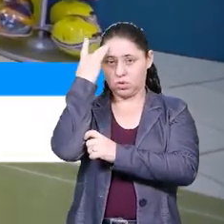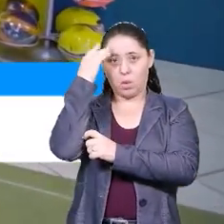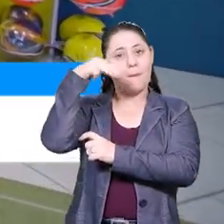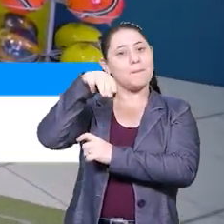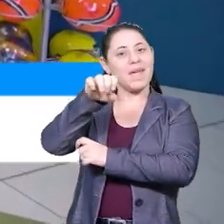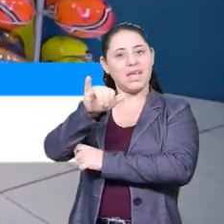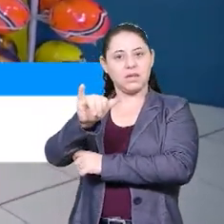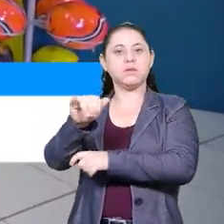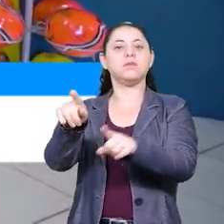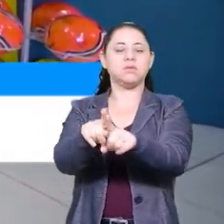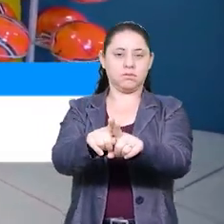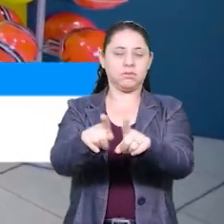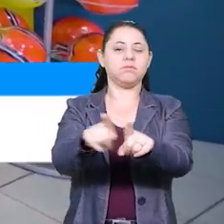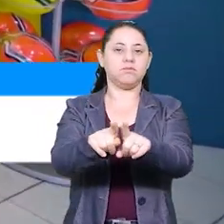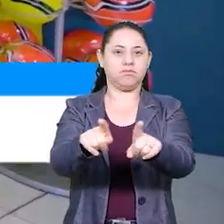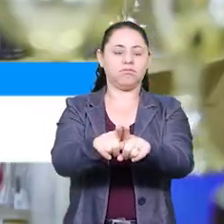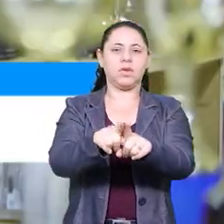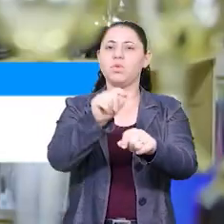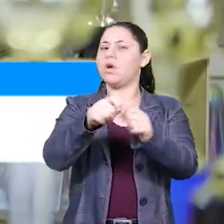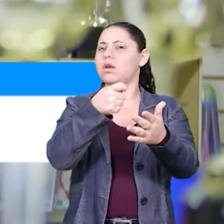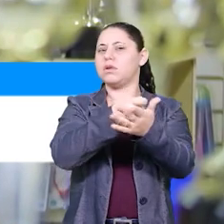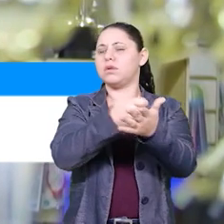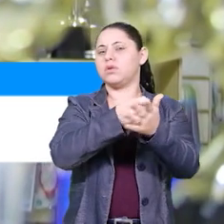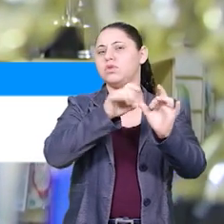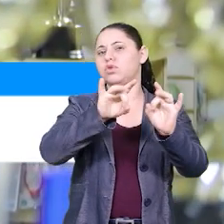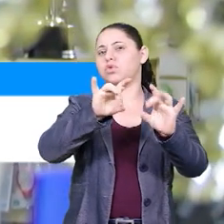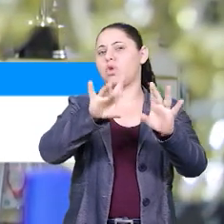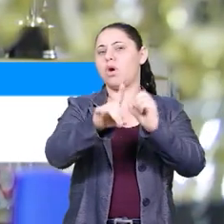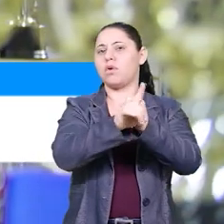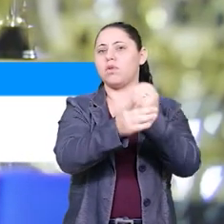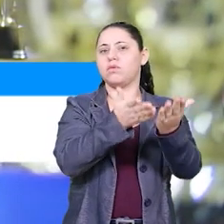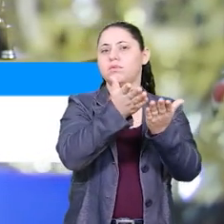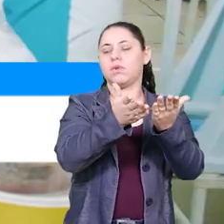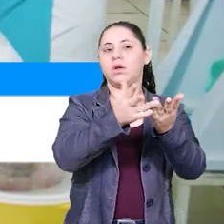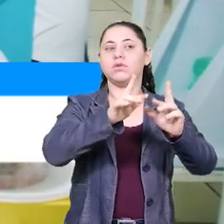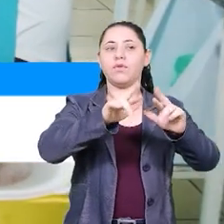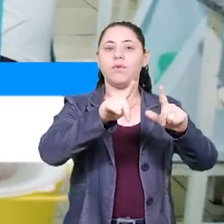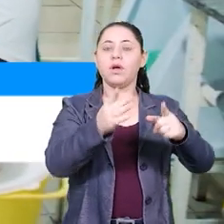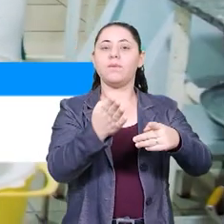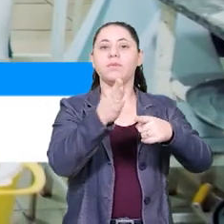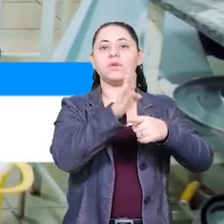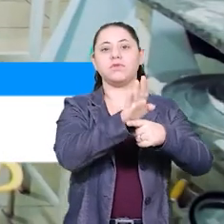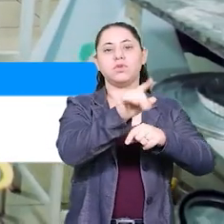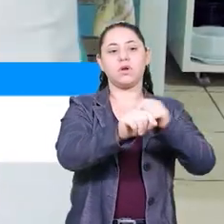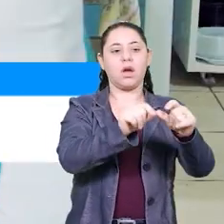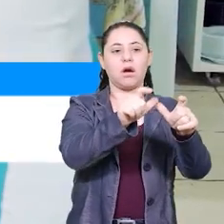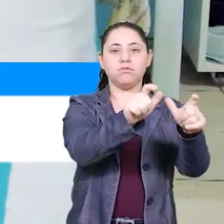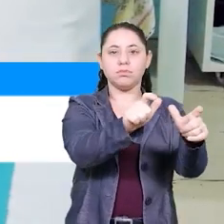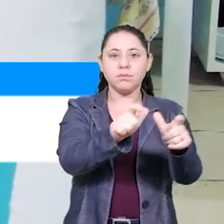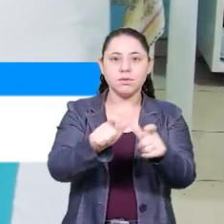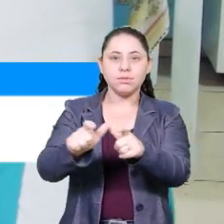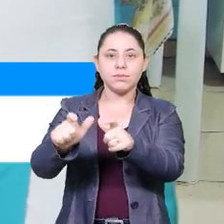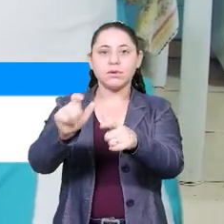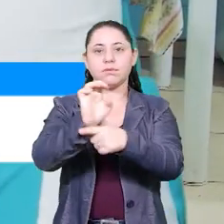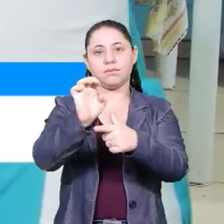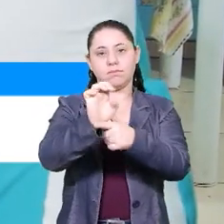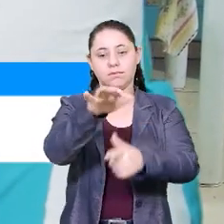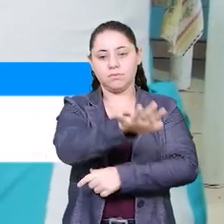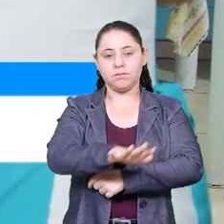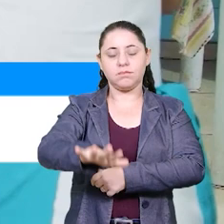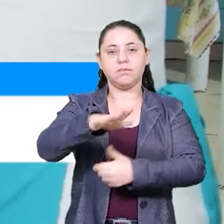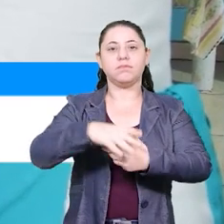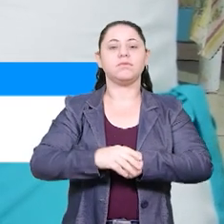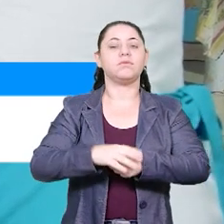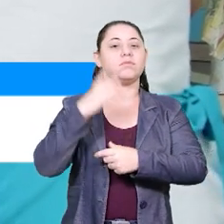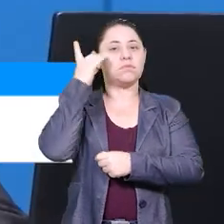do microempreendedor individual disciplina o tratamento diferenciado e favorecido que serão dispensados